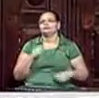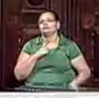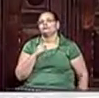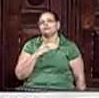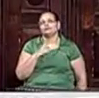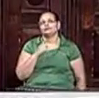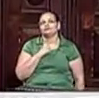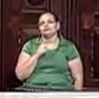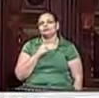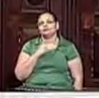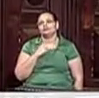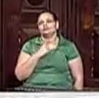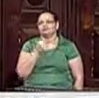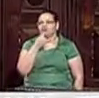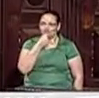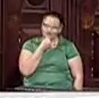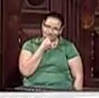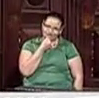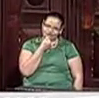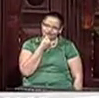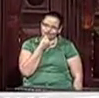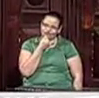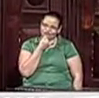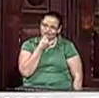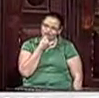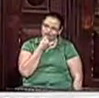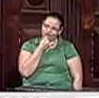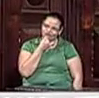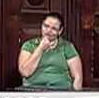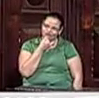estou muito triste.